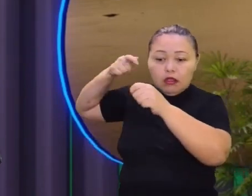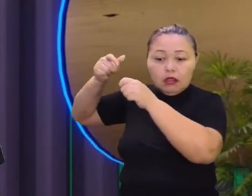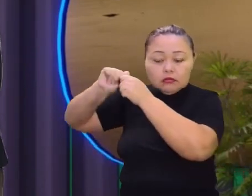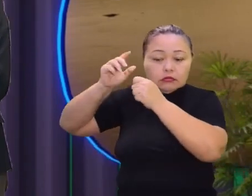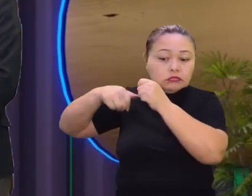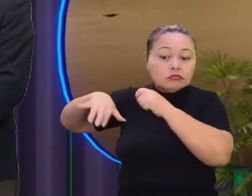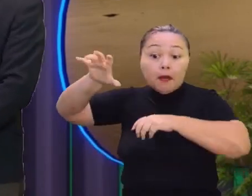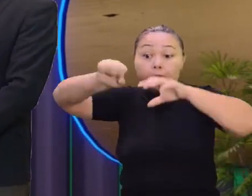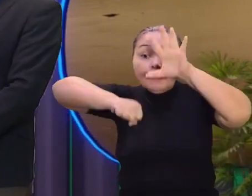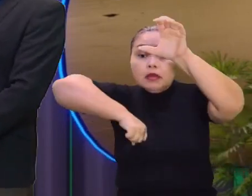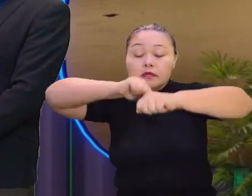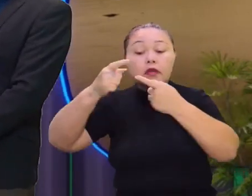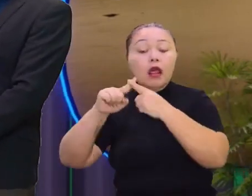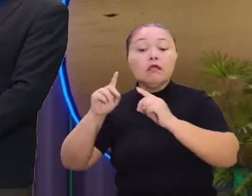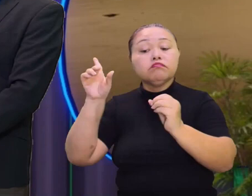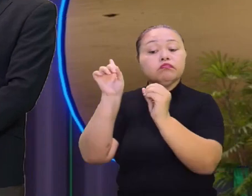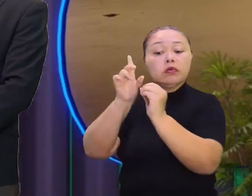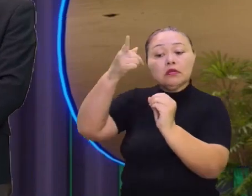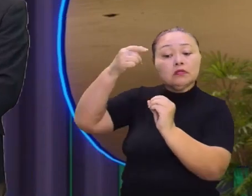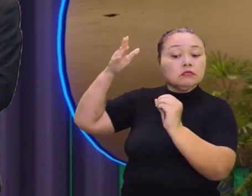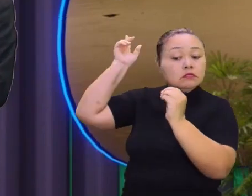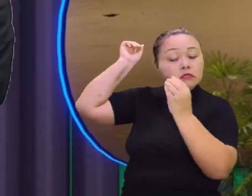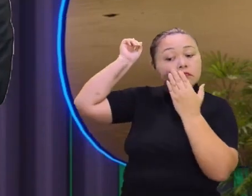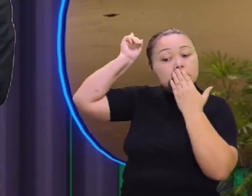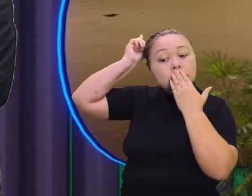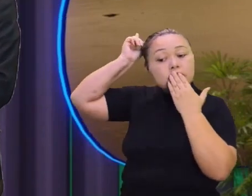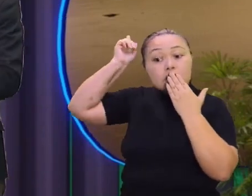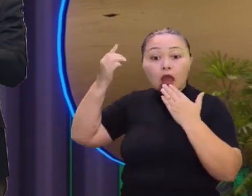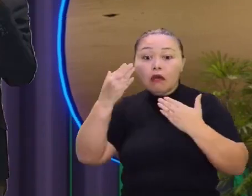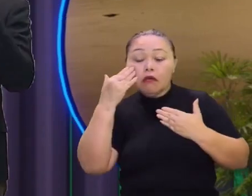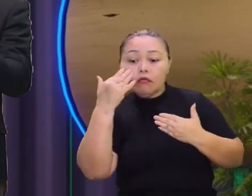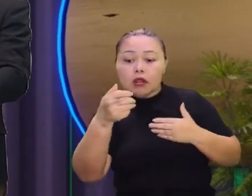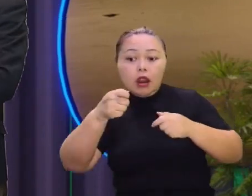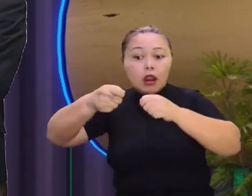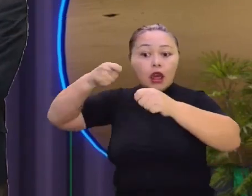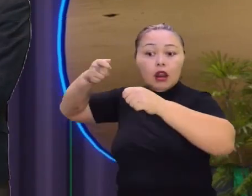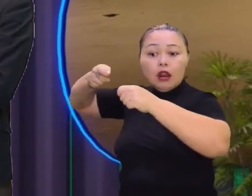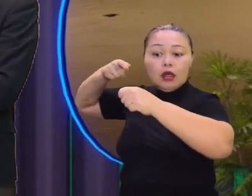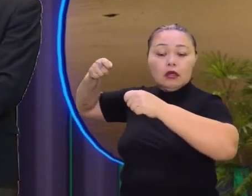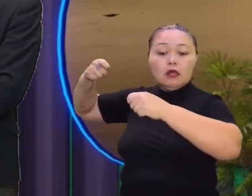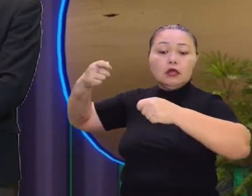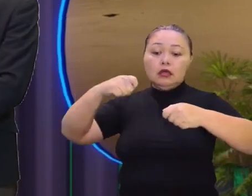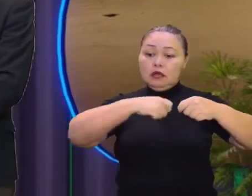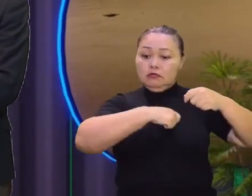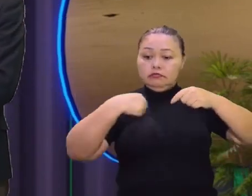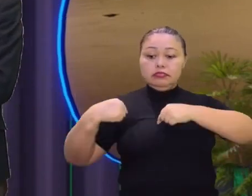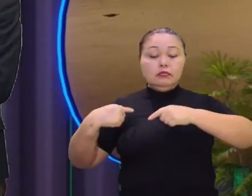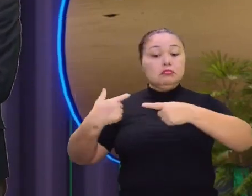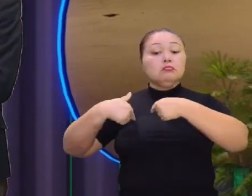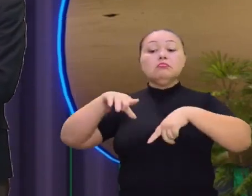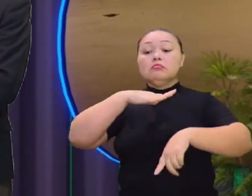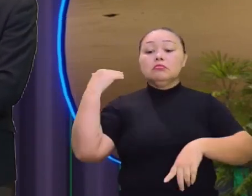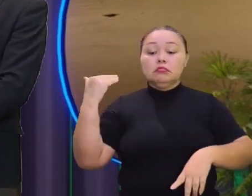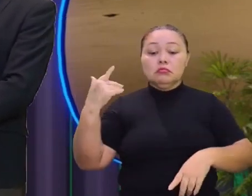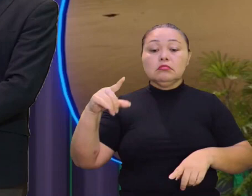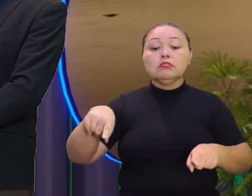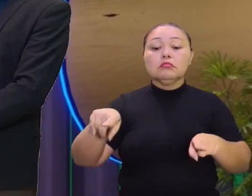Os indígenas mesmo, quando eles viam um operário, flecha para todo lado. E